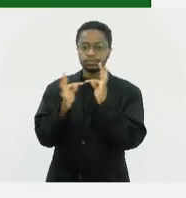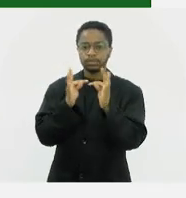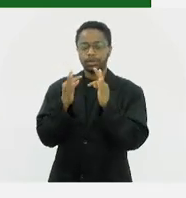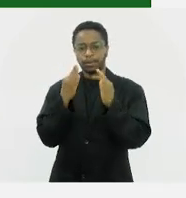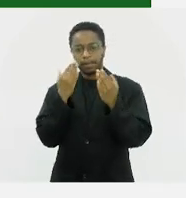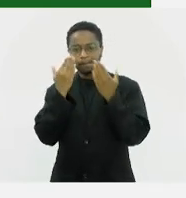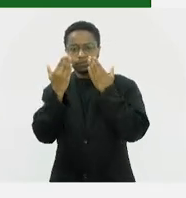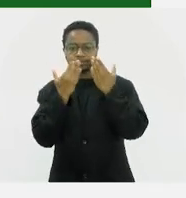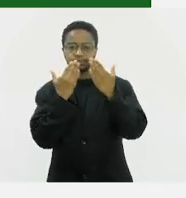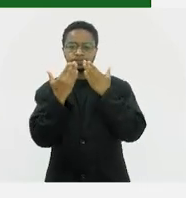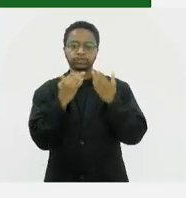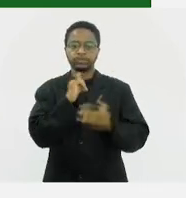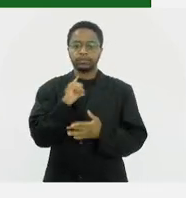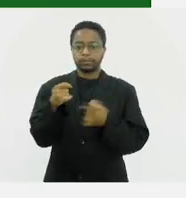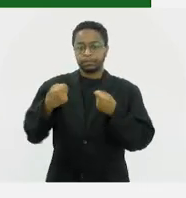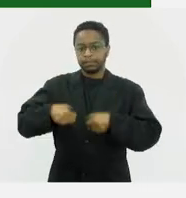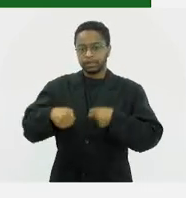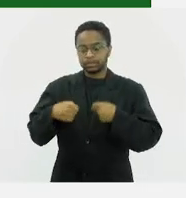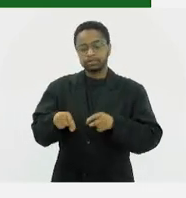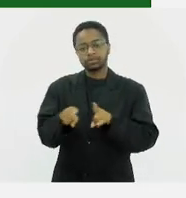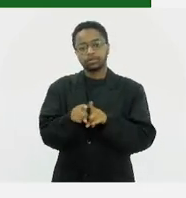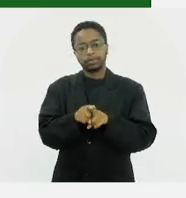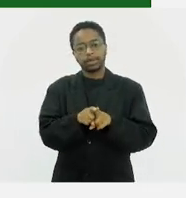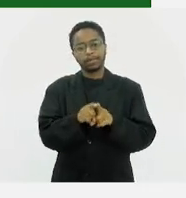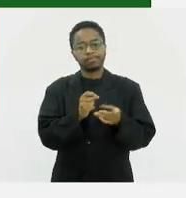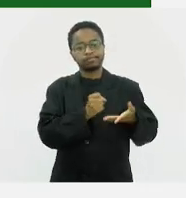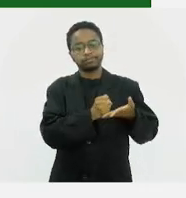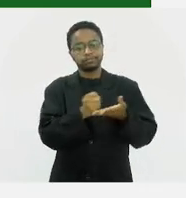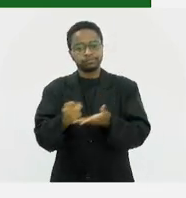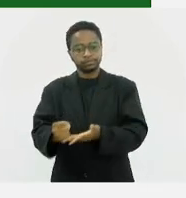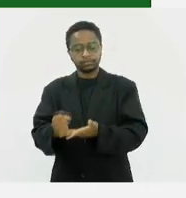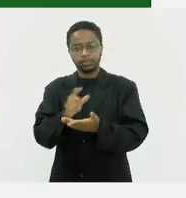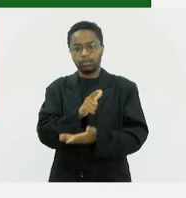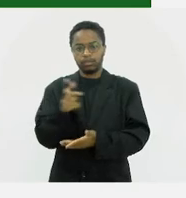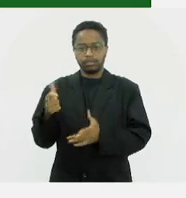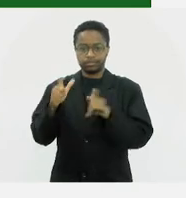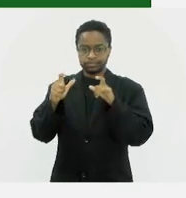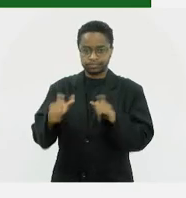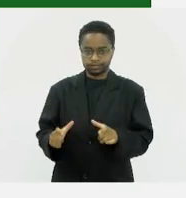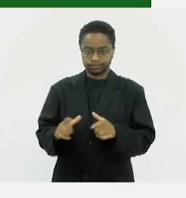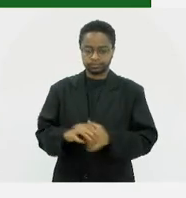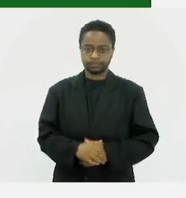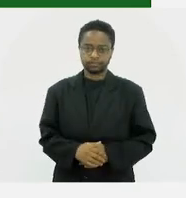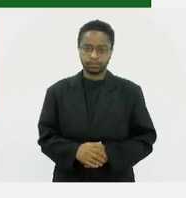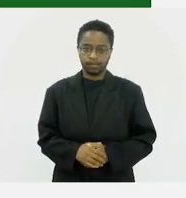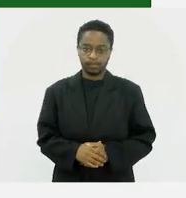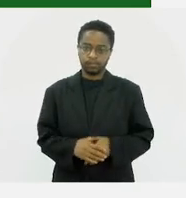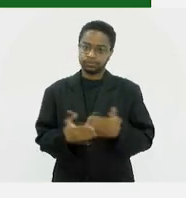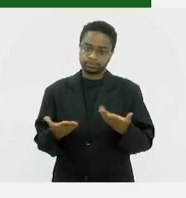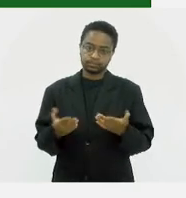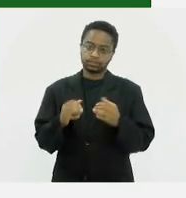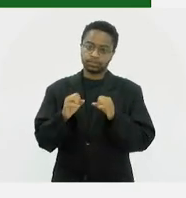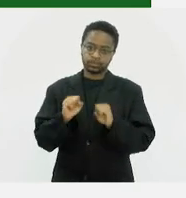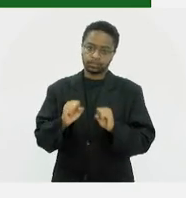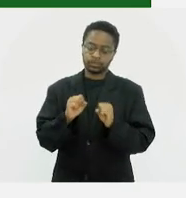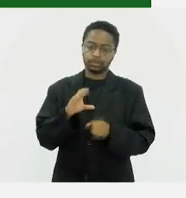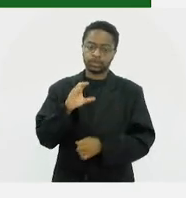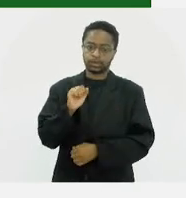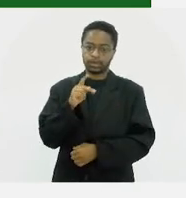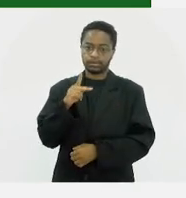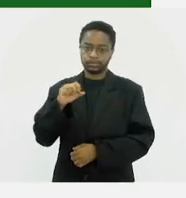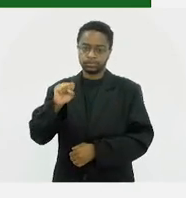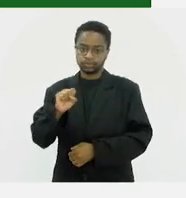de necessidade, eles são encaminhados para outro lugar, né, que seja para o CAPES ou para algum